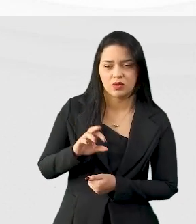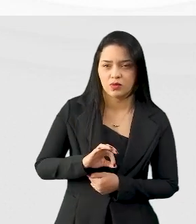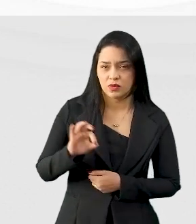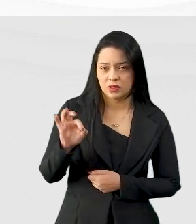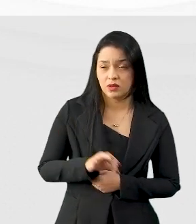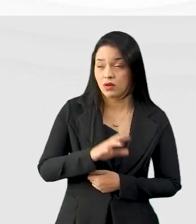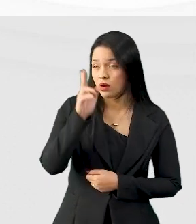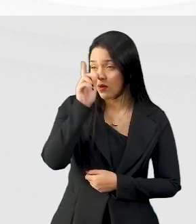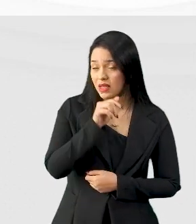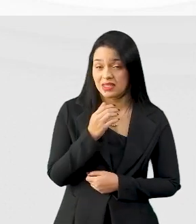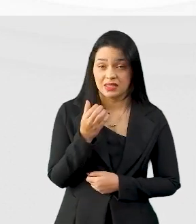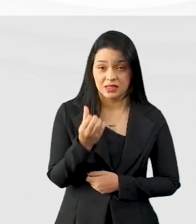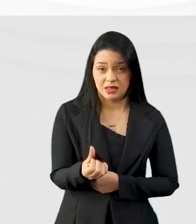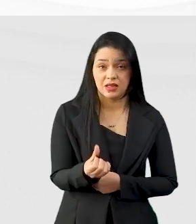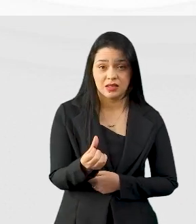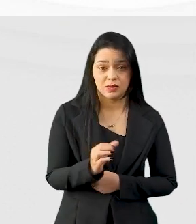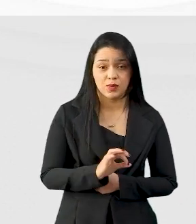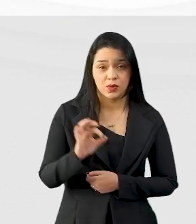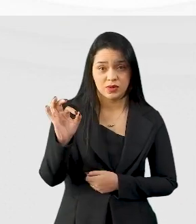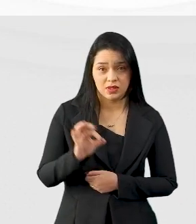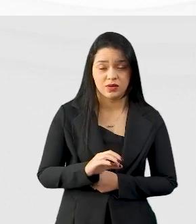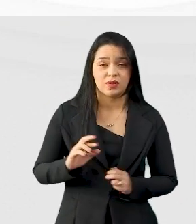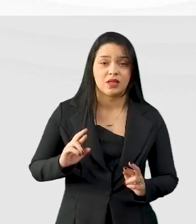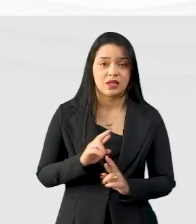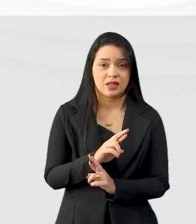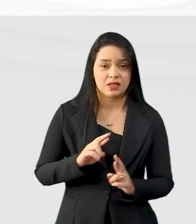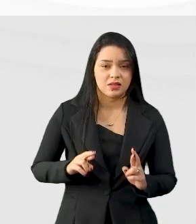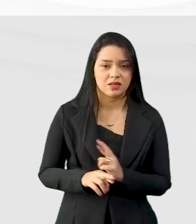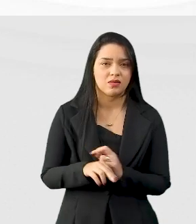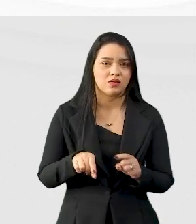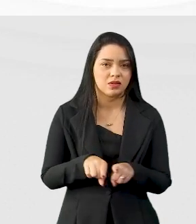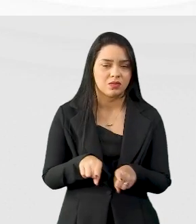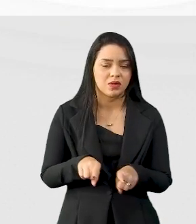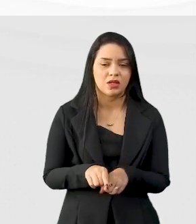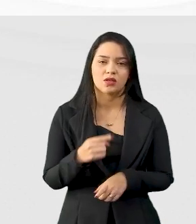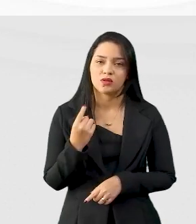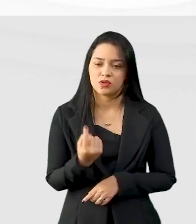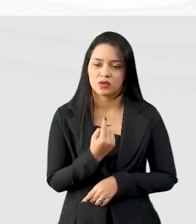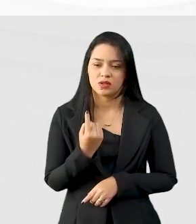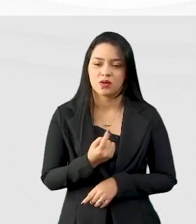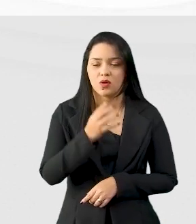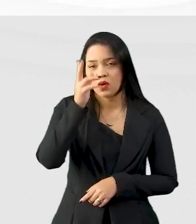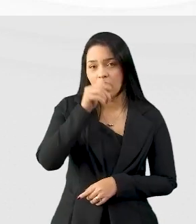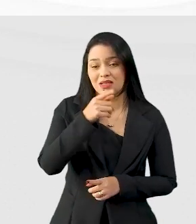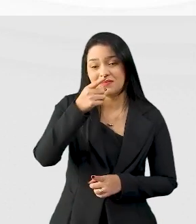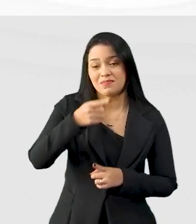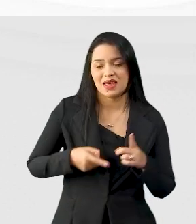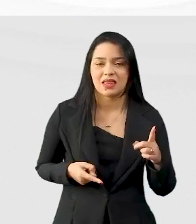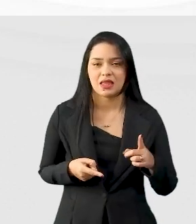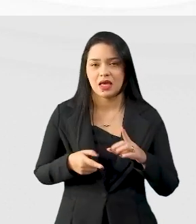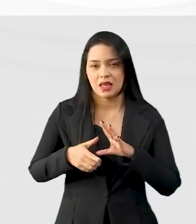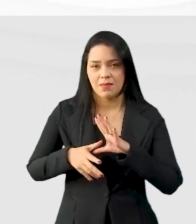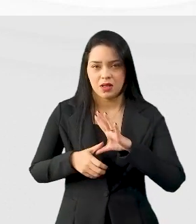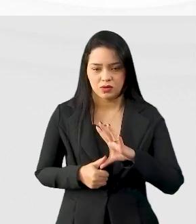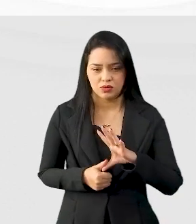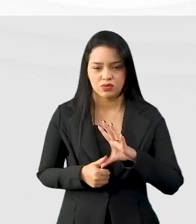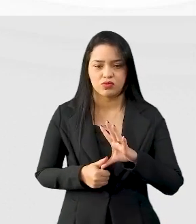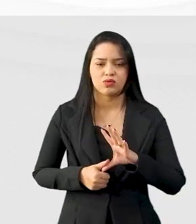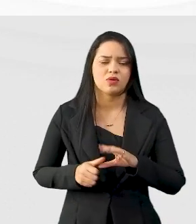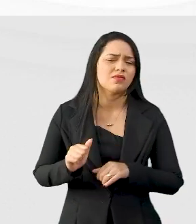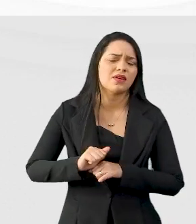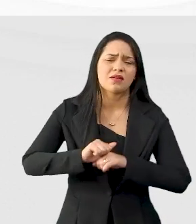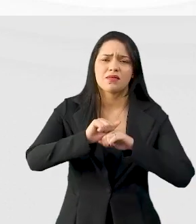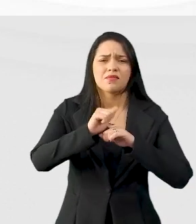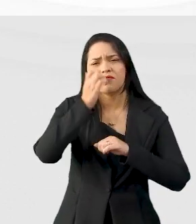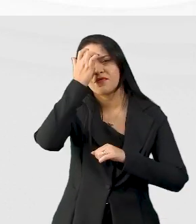quase 6%, né, em relação ao território, e o Brasil sozinho representa quase metade de toda a América do Sul. Isso fica muito